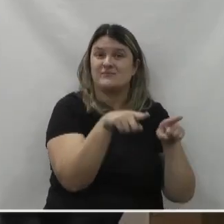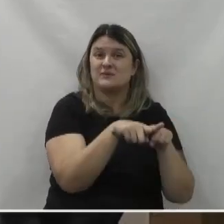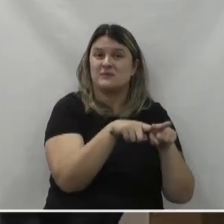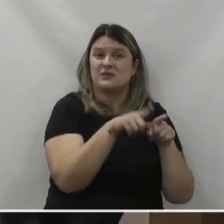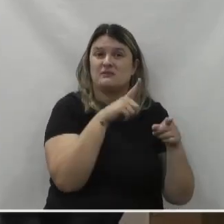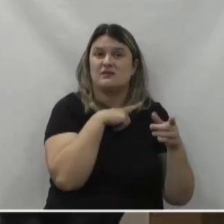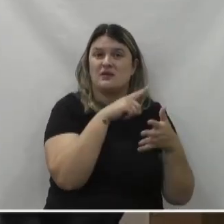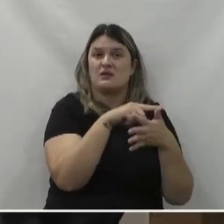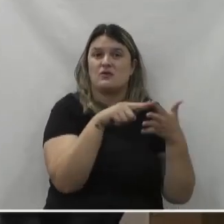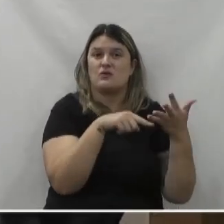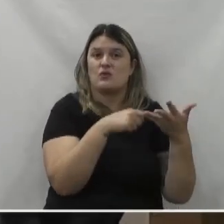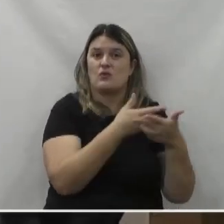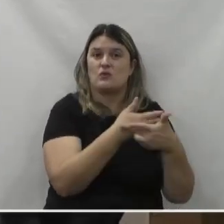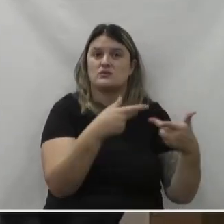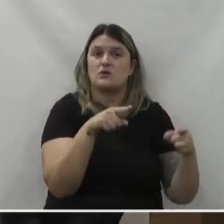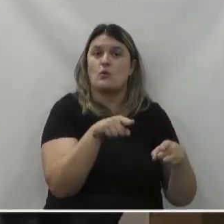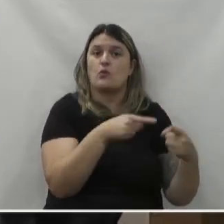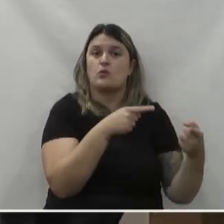anterior,